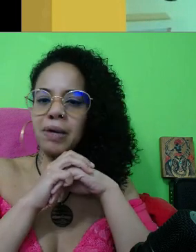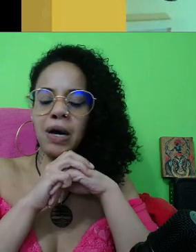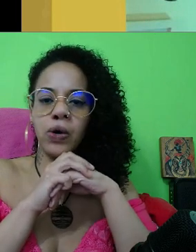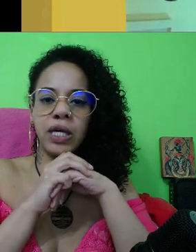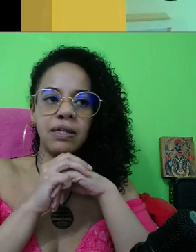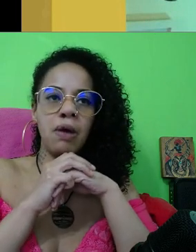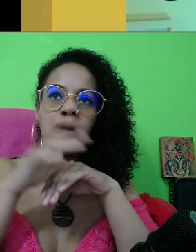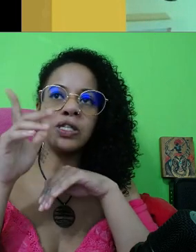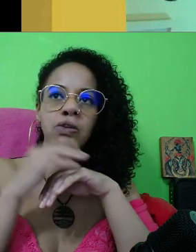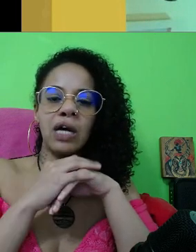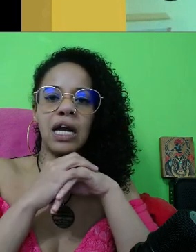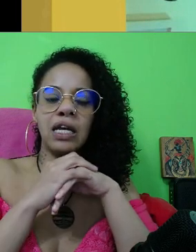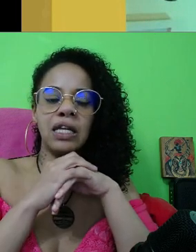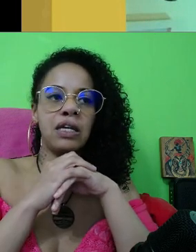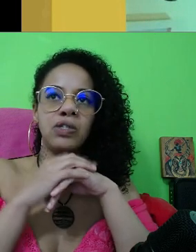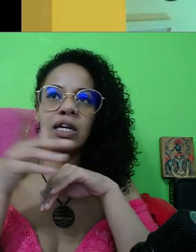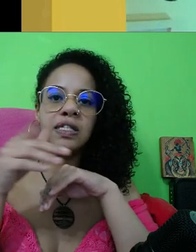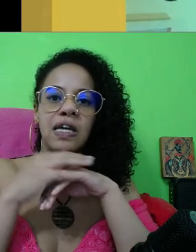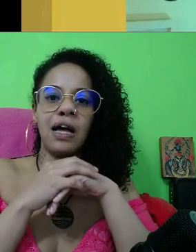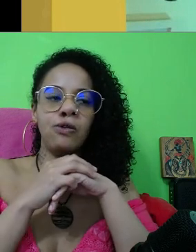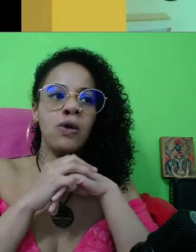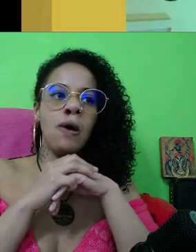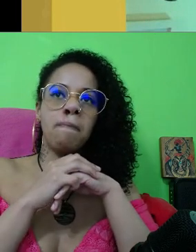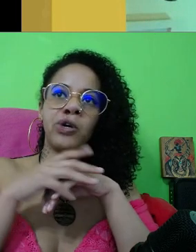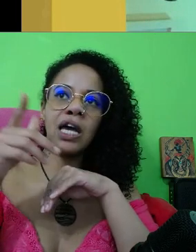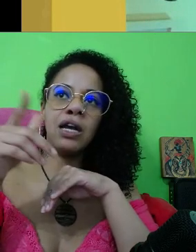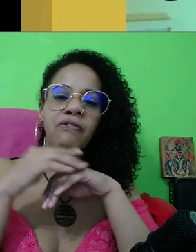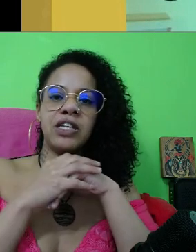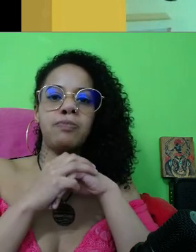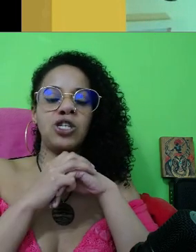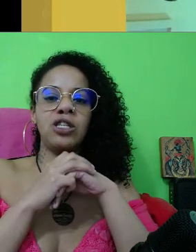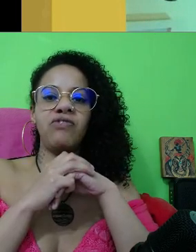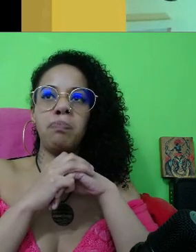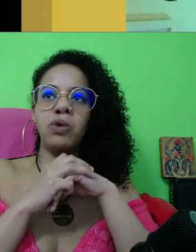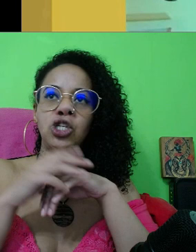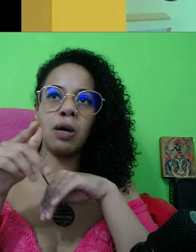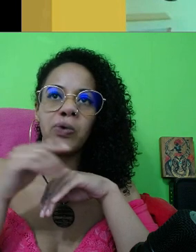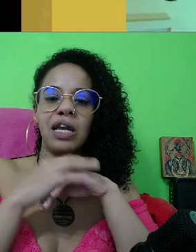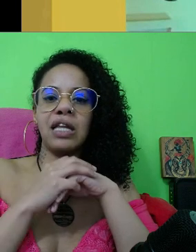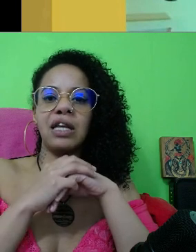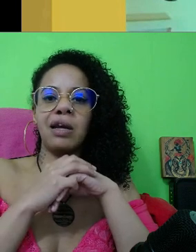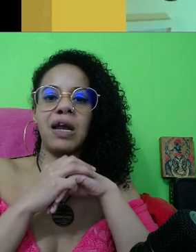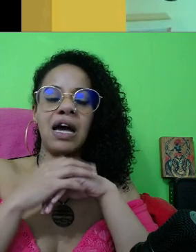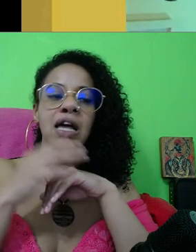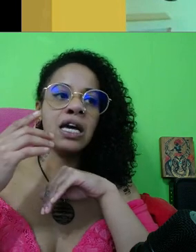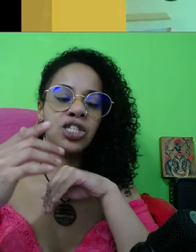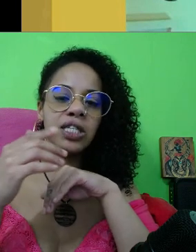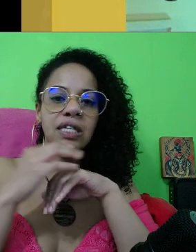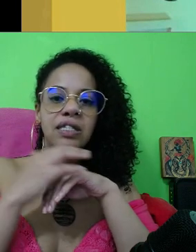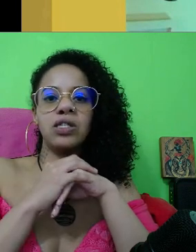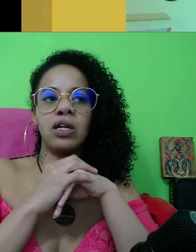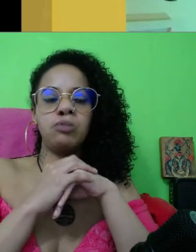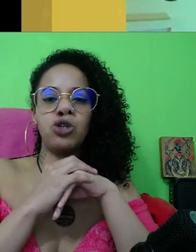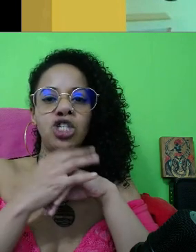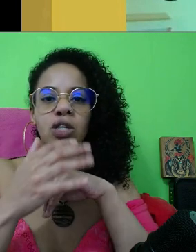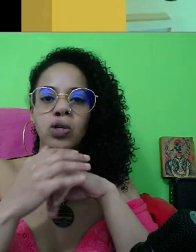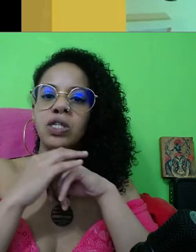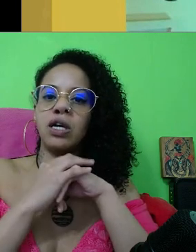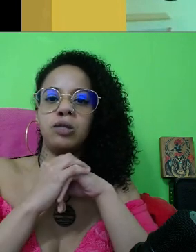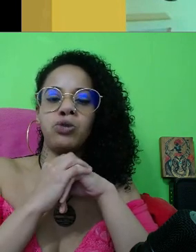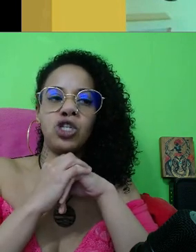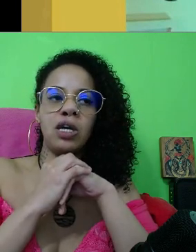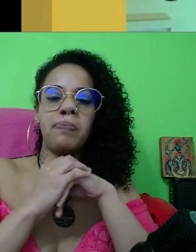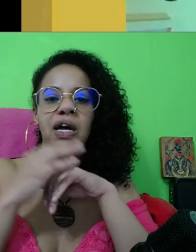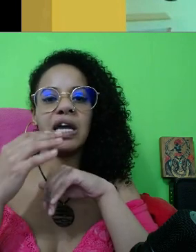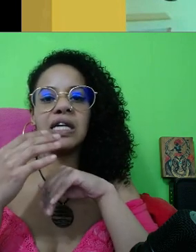a mesma coisa a mesma coisa do cara que tá sendo silenciado porque ele não faz parte da vida política porque ele tem que trabalhar 16 horas por dia